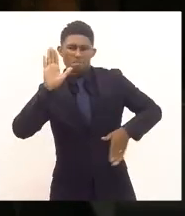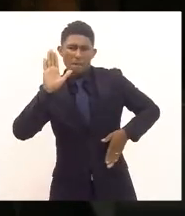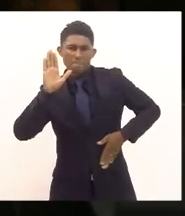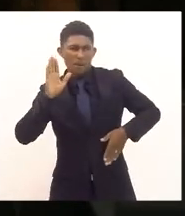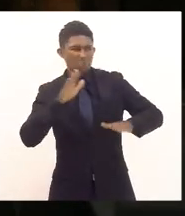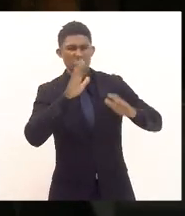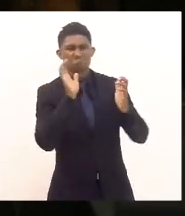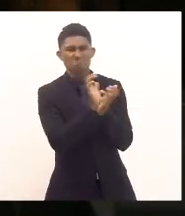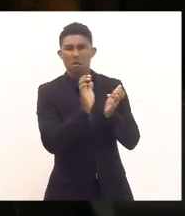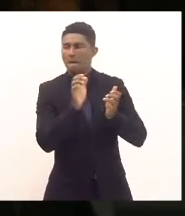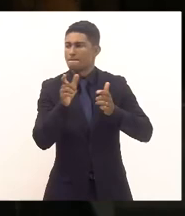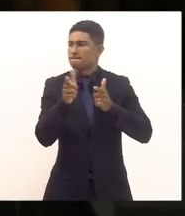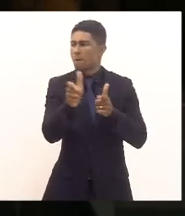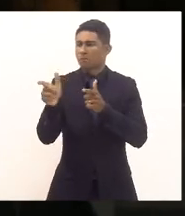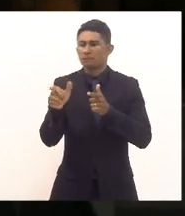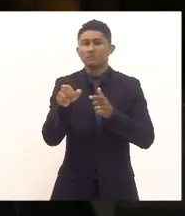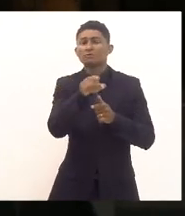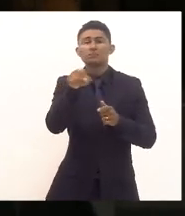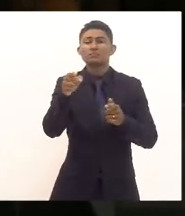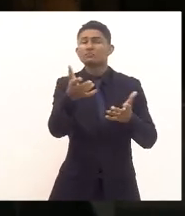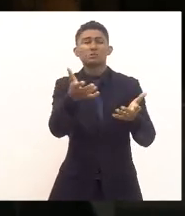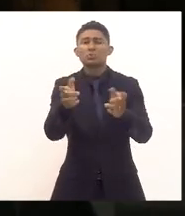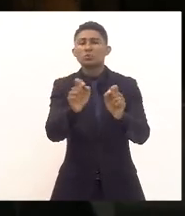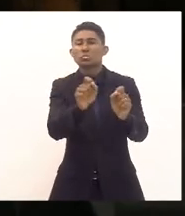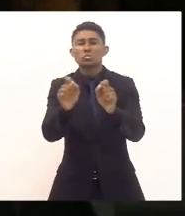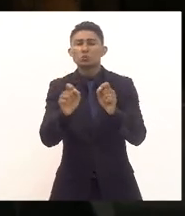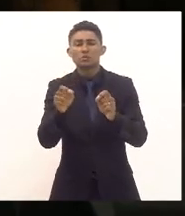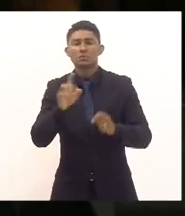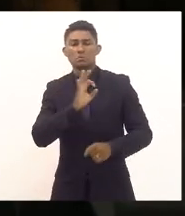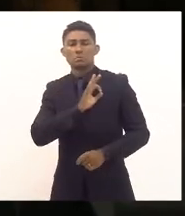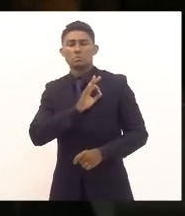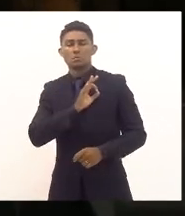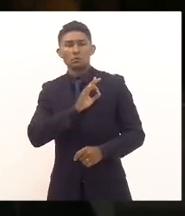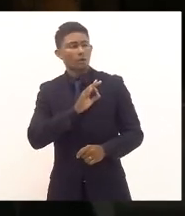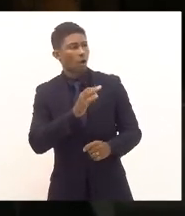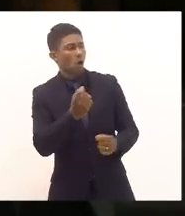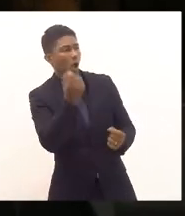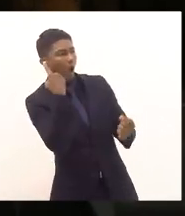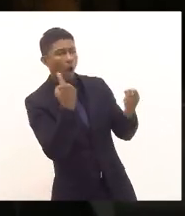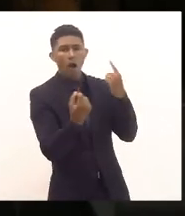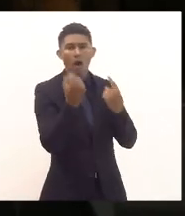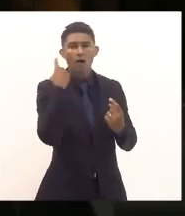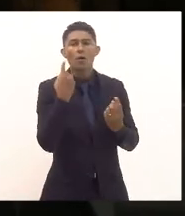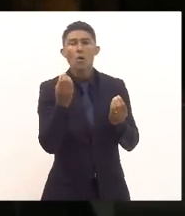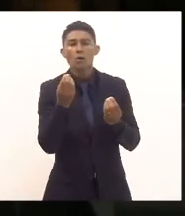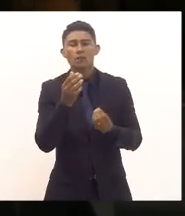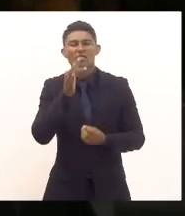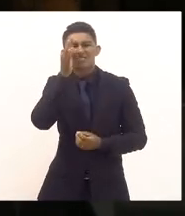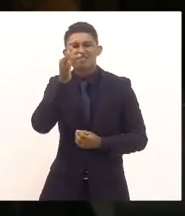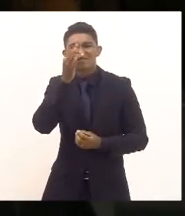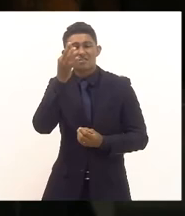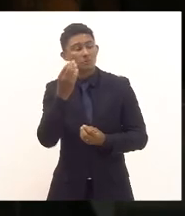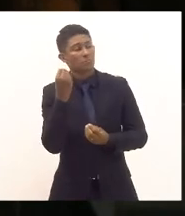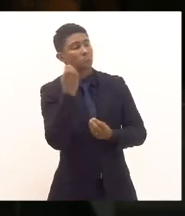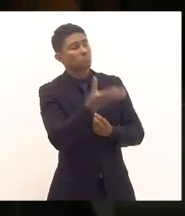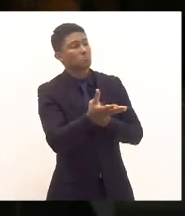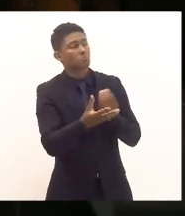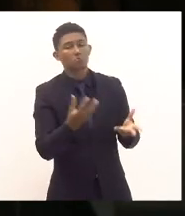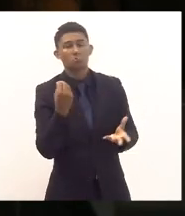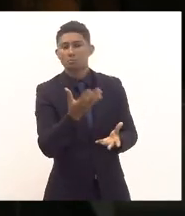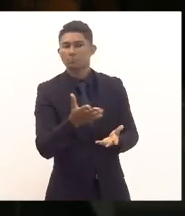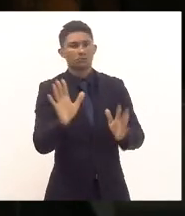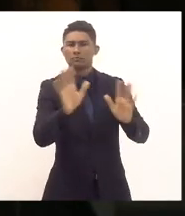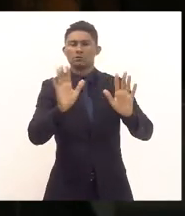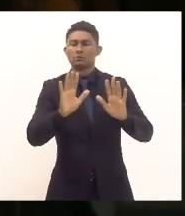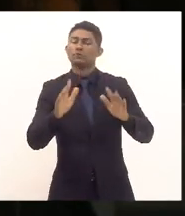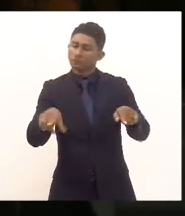policiais vocês queriam que fizesse o que é mas por isso que ia jogar sem flores para os traficante não